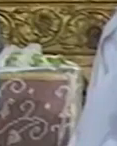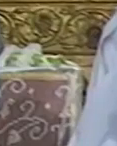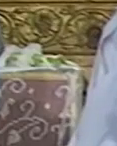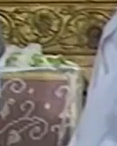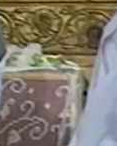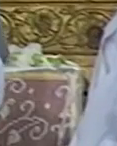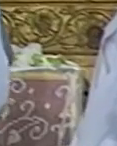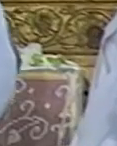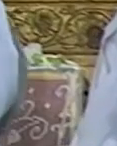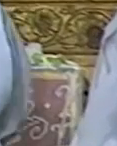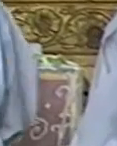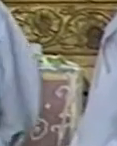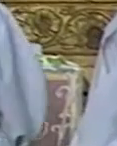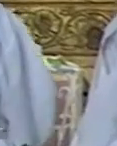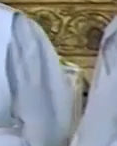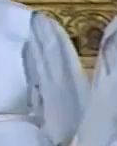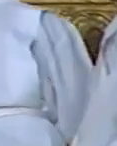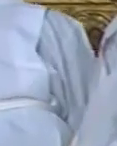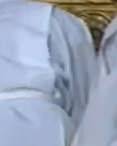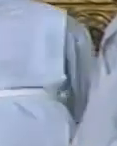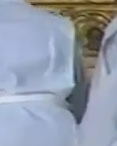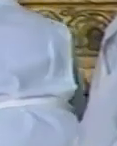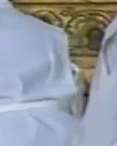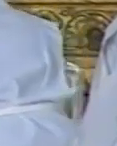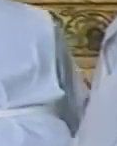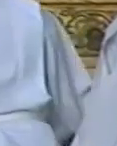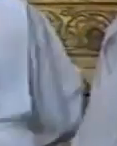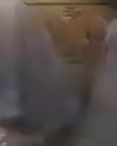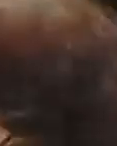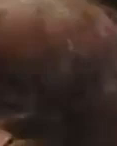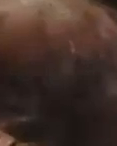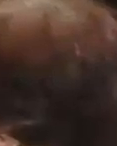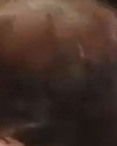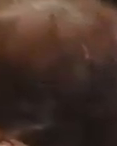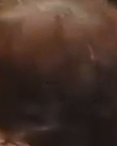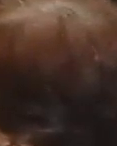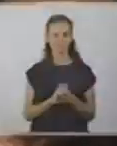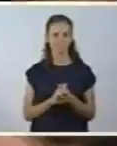Deus convosco, na unidade do Espírito Santo.